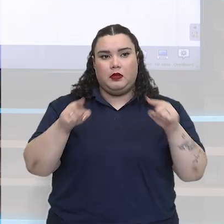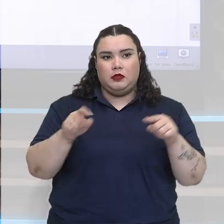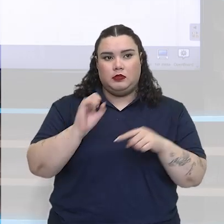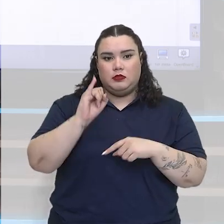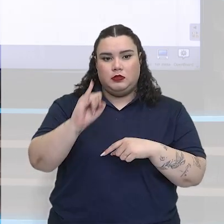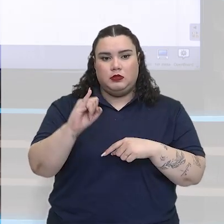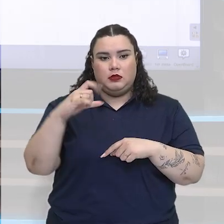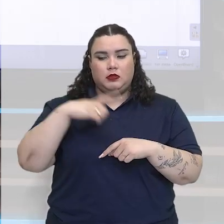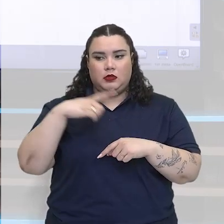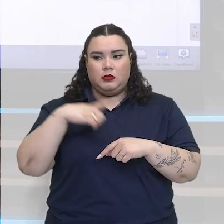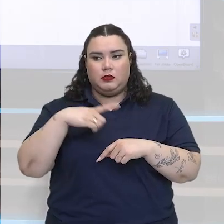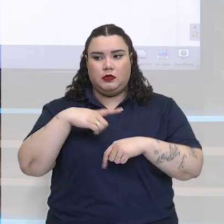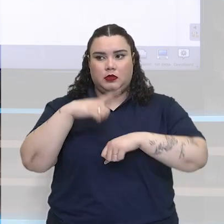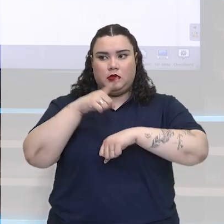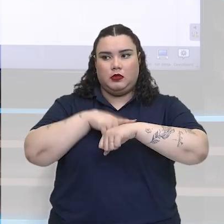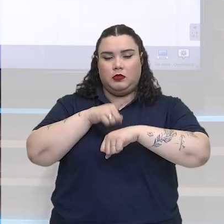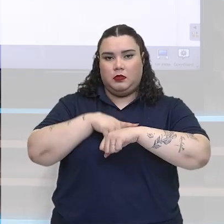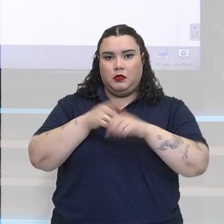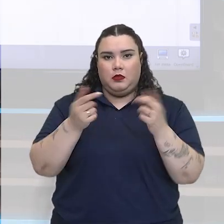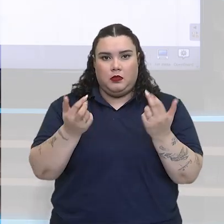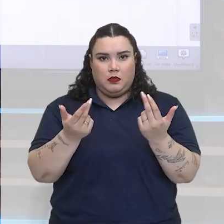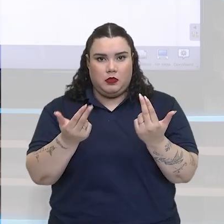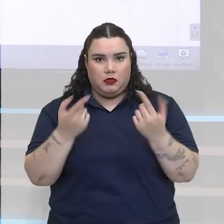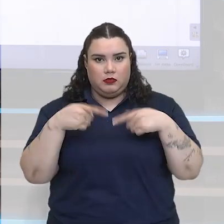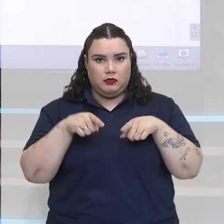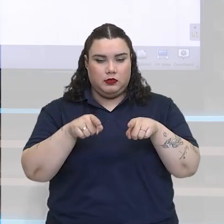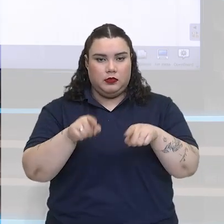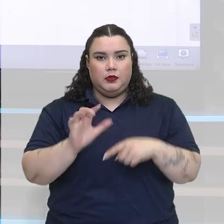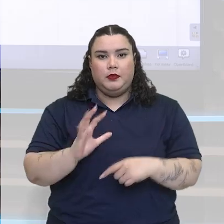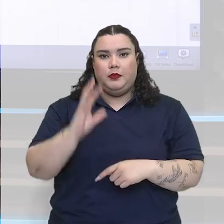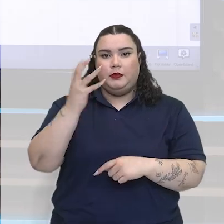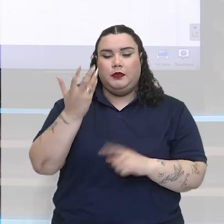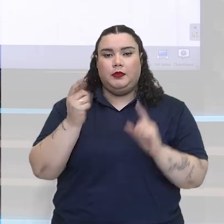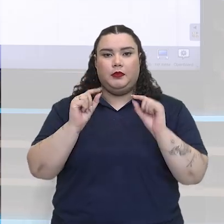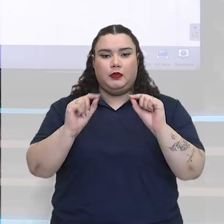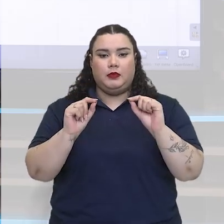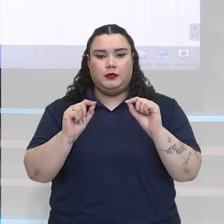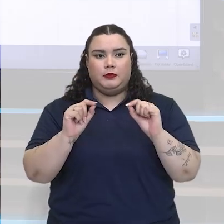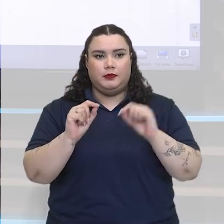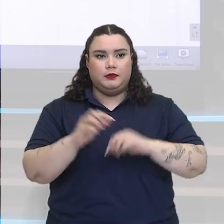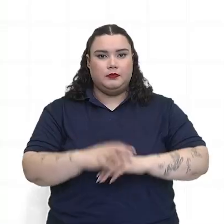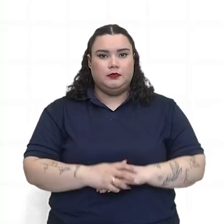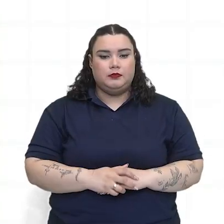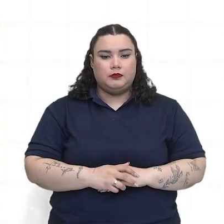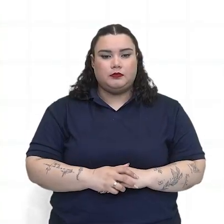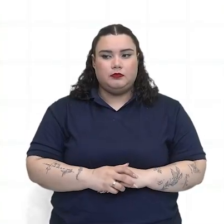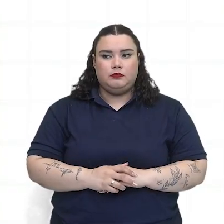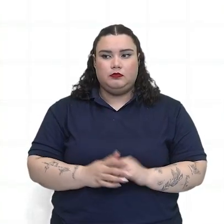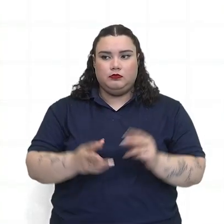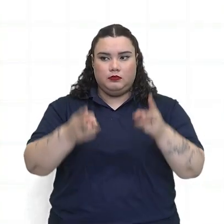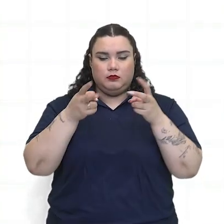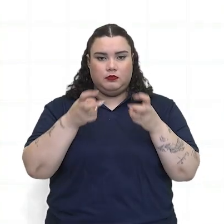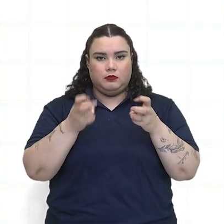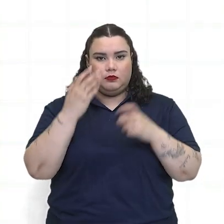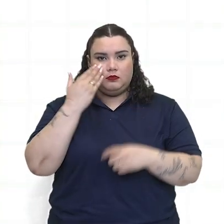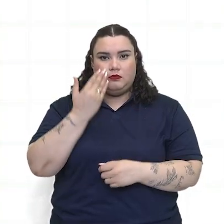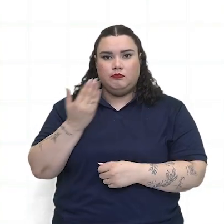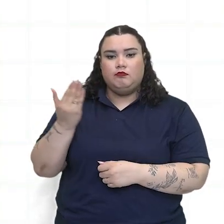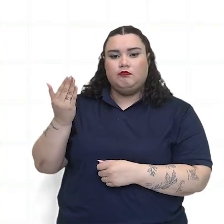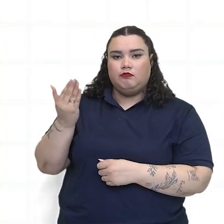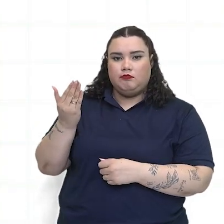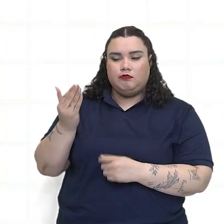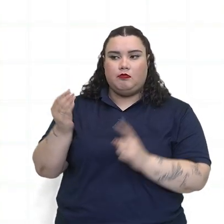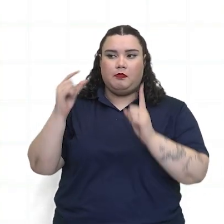ao mesmo tempo, simultaneamente, olha o que acontece, gente. Olha essa maravilha. Eu tenho aqui